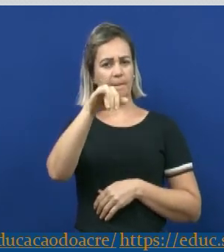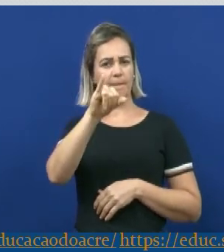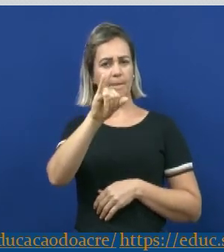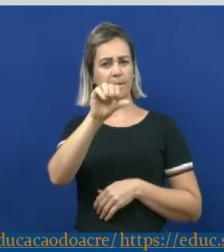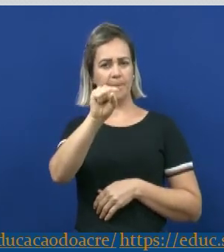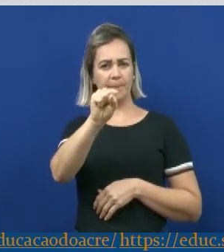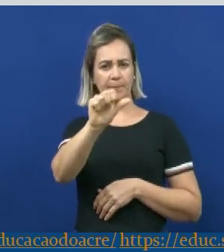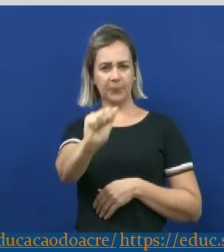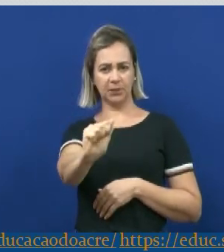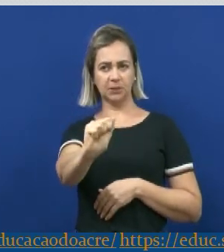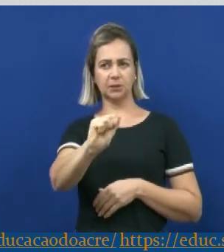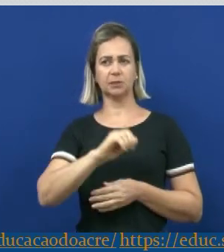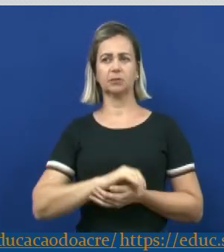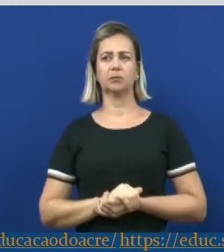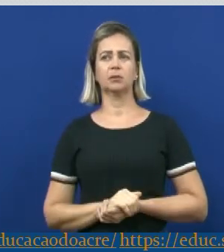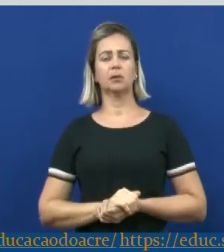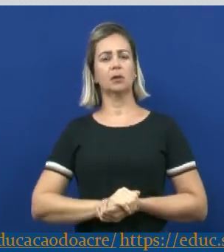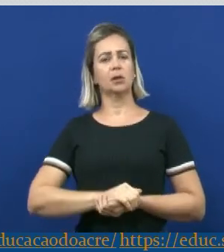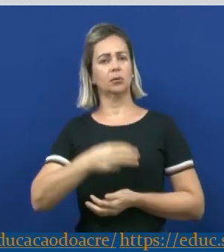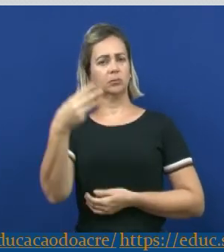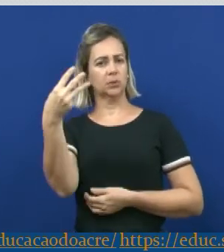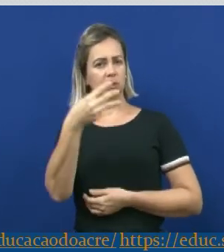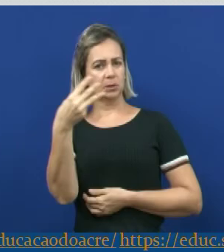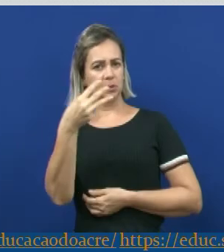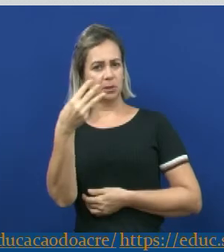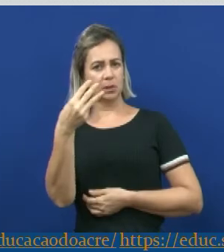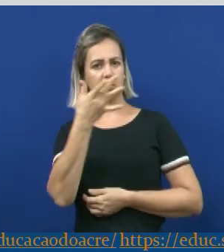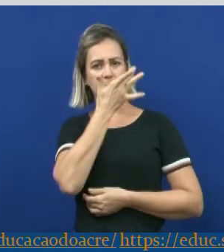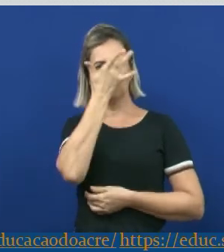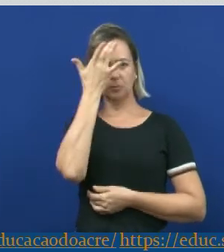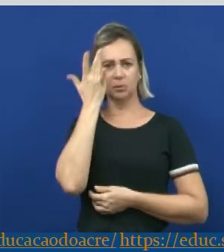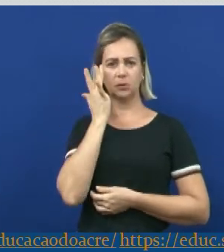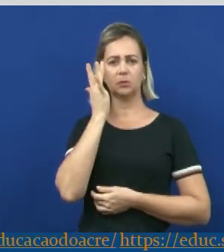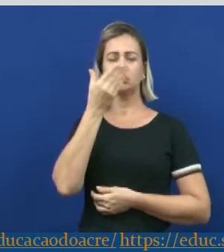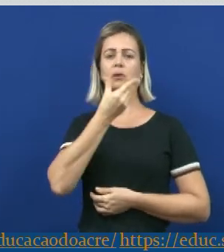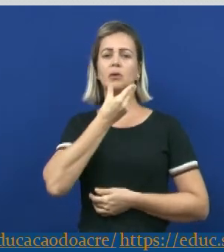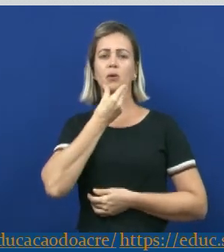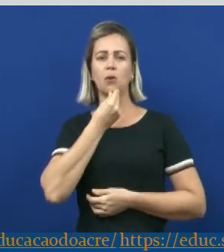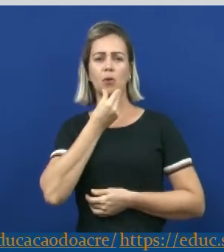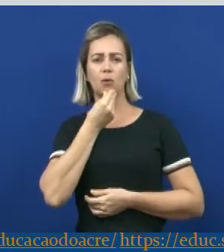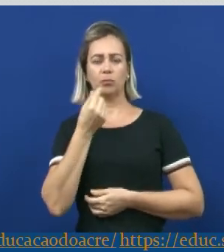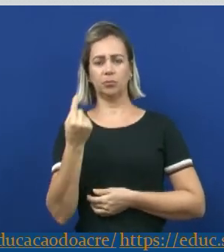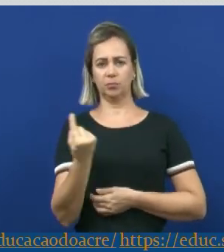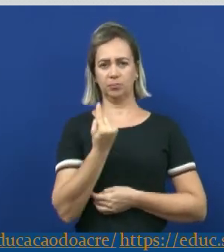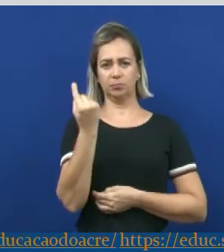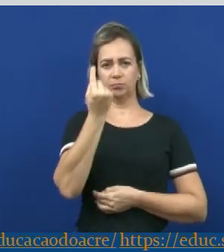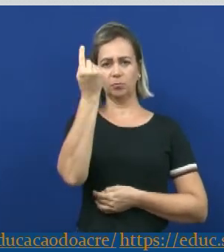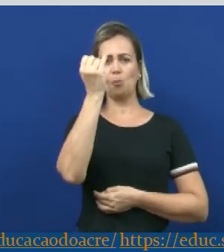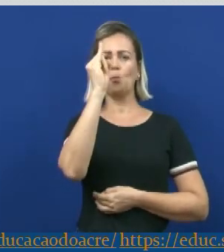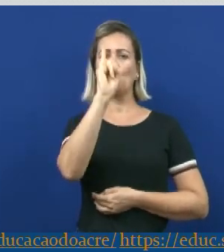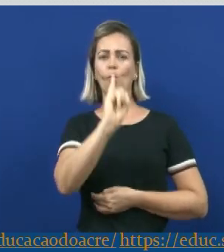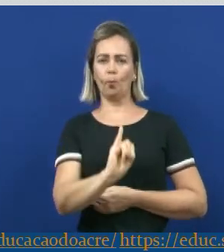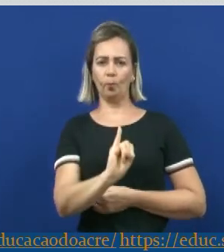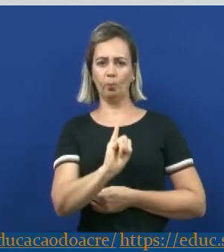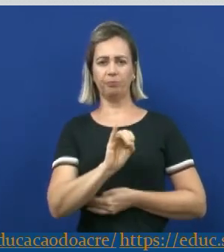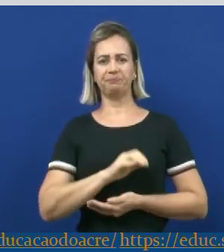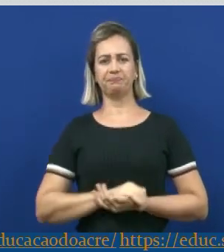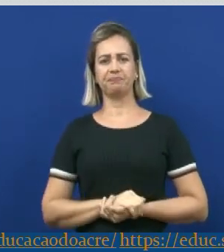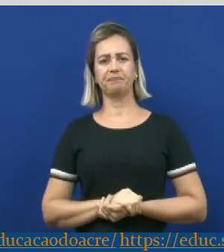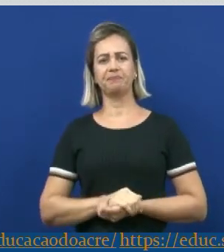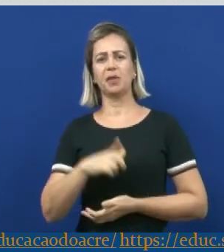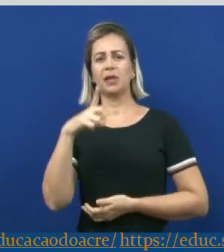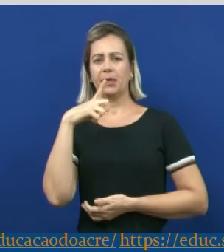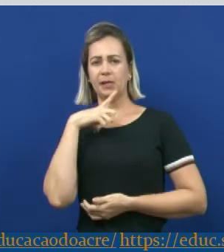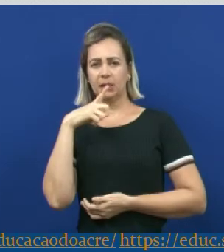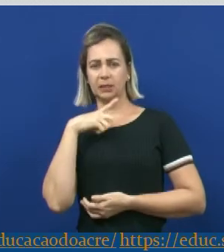que lleva também. Primeiro, ó, é alto e delgado, certo? Alto e magro. Tiene